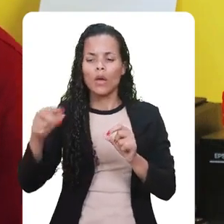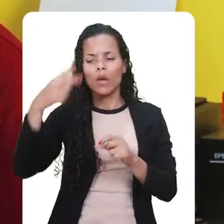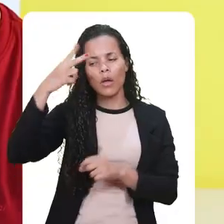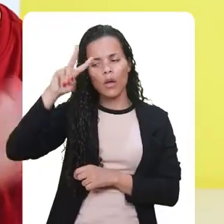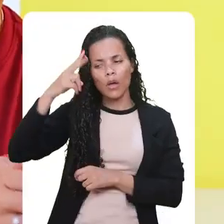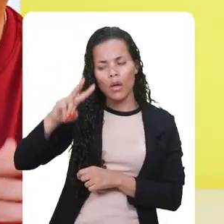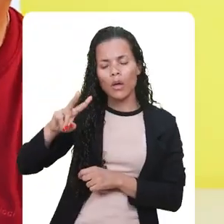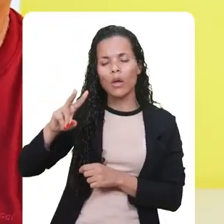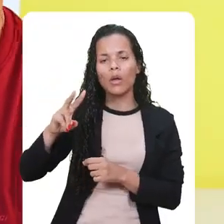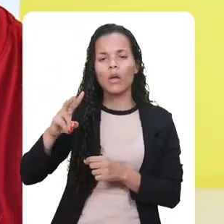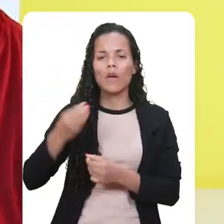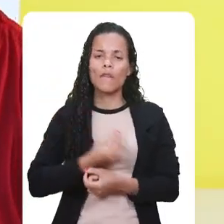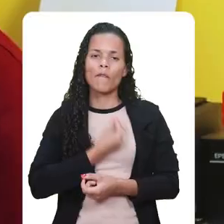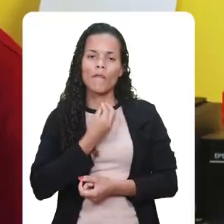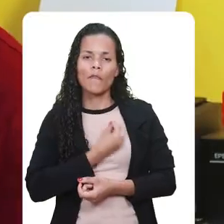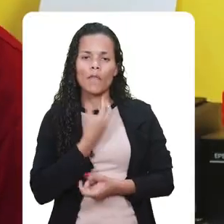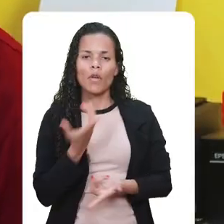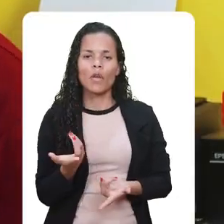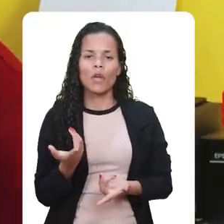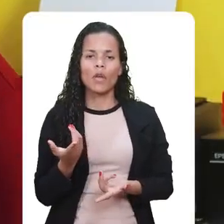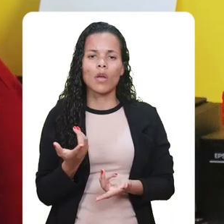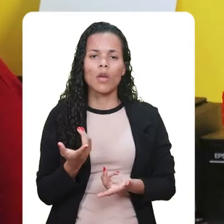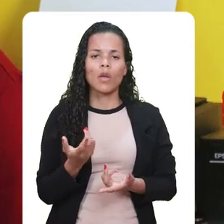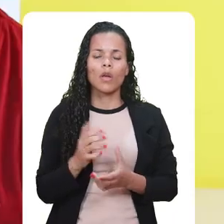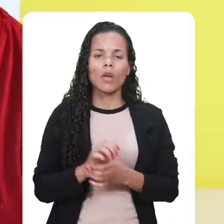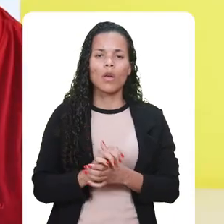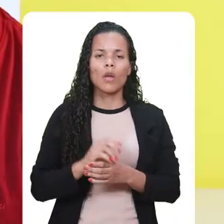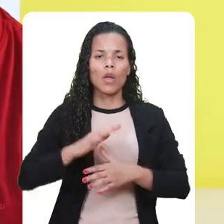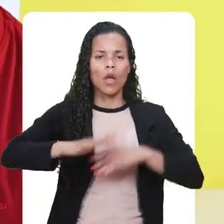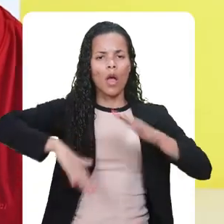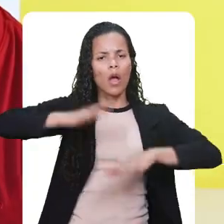diferente. História, vivências,